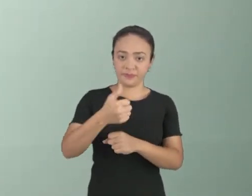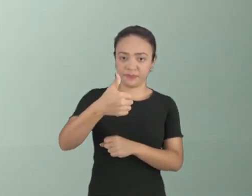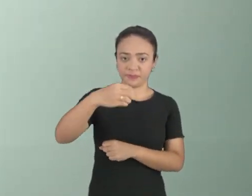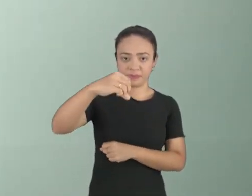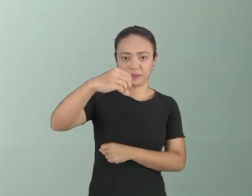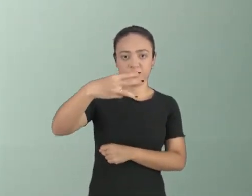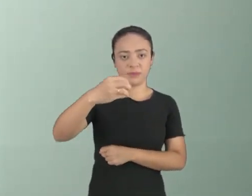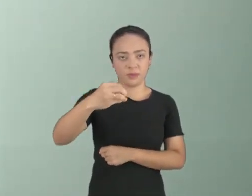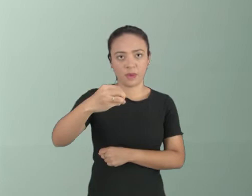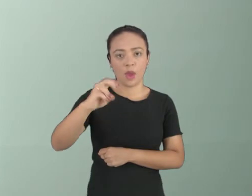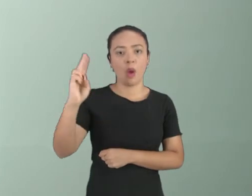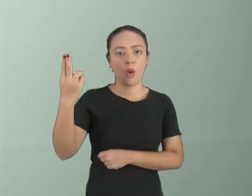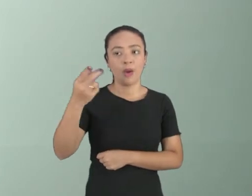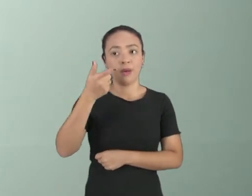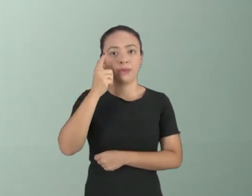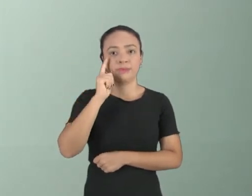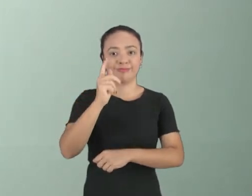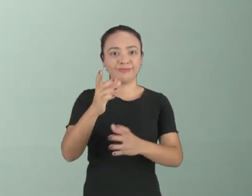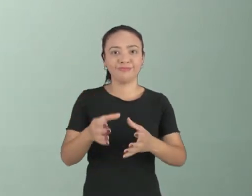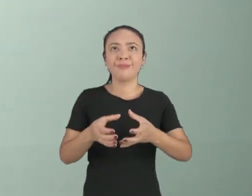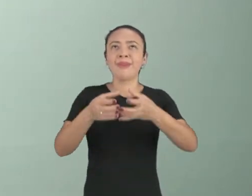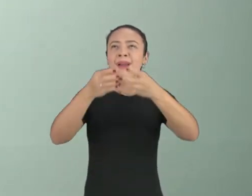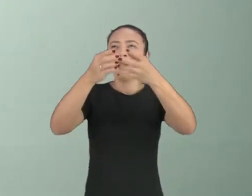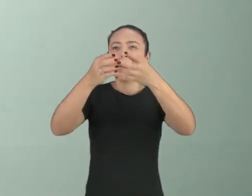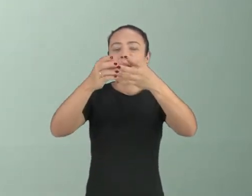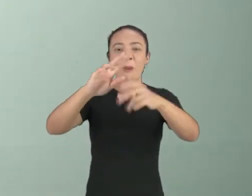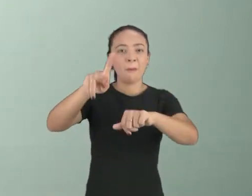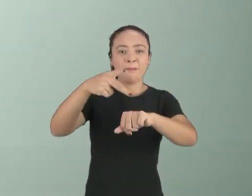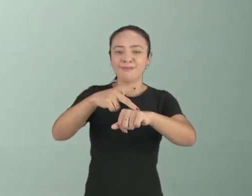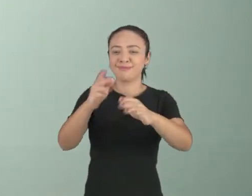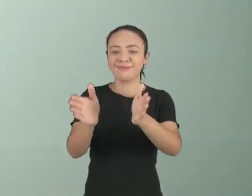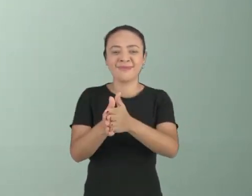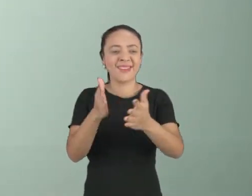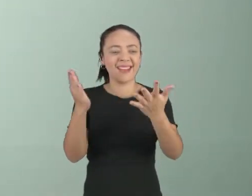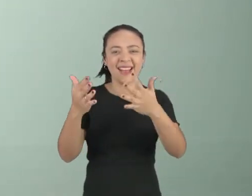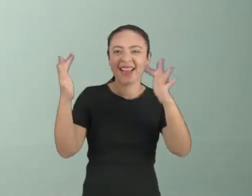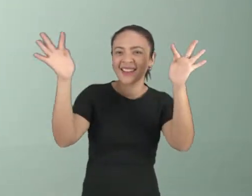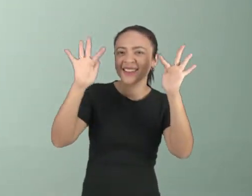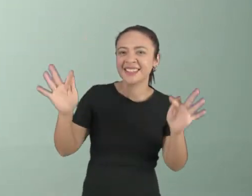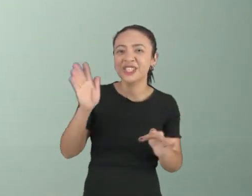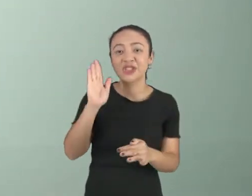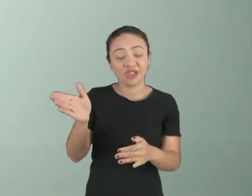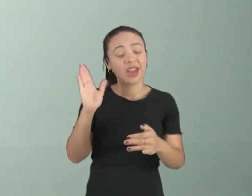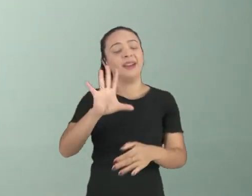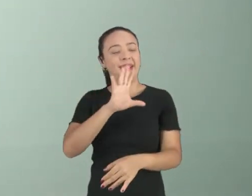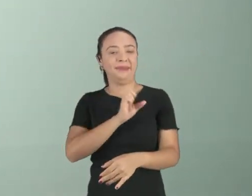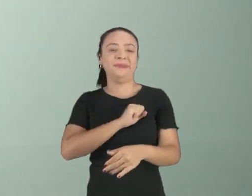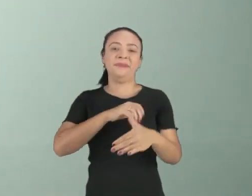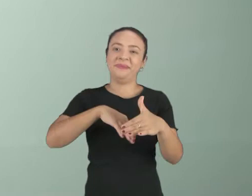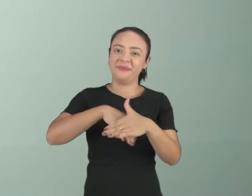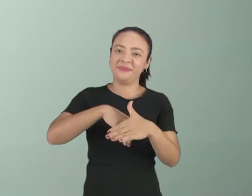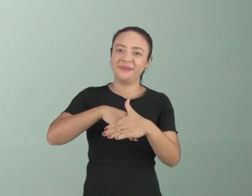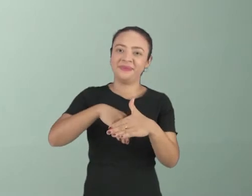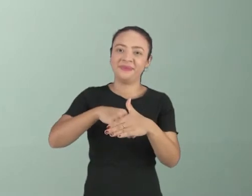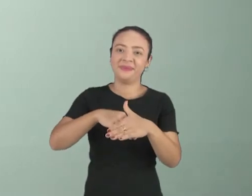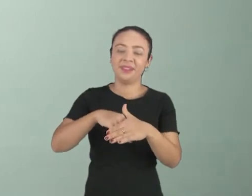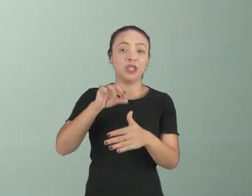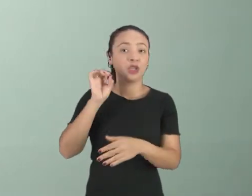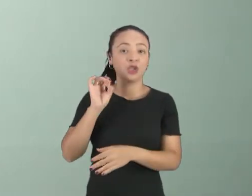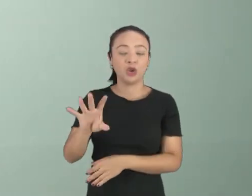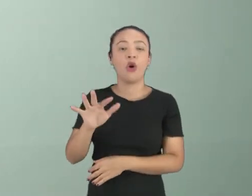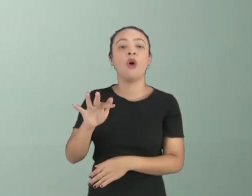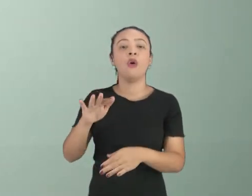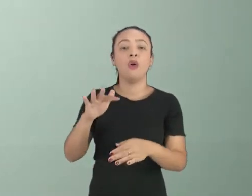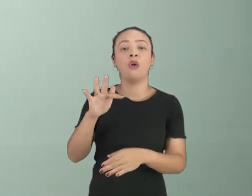1930, o Uruguai ganhou a Copa do Mundo, o país estava em polvorosa, tá? Eles já amavam futebol, tá? Nesse momento não era o futsal